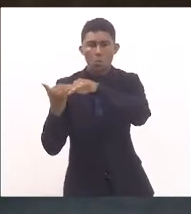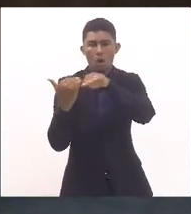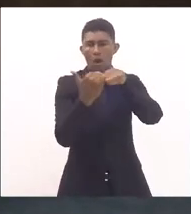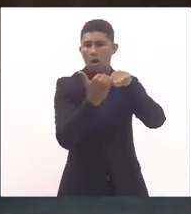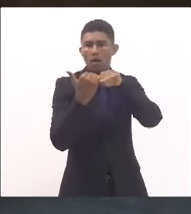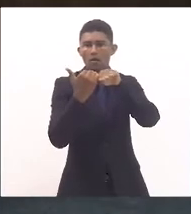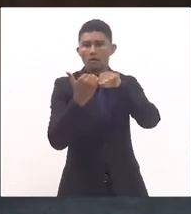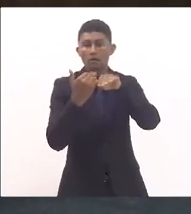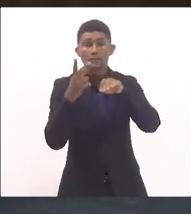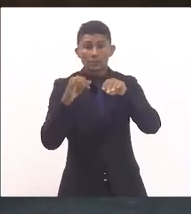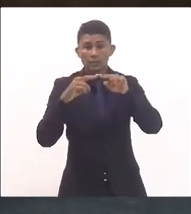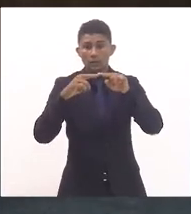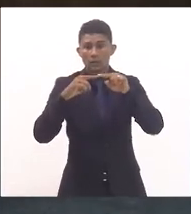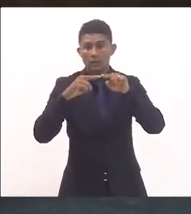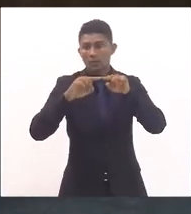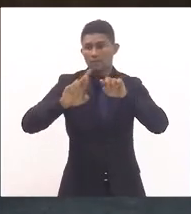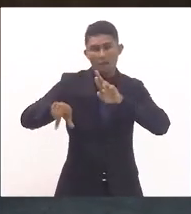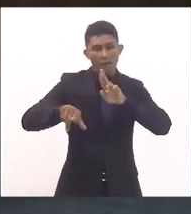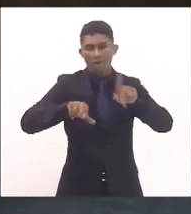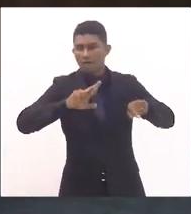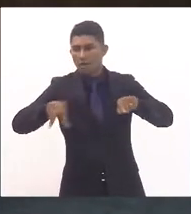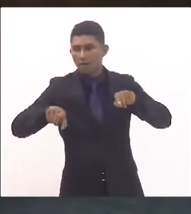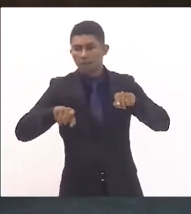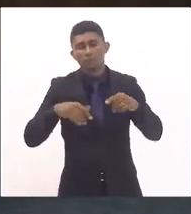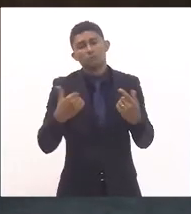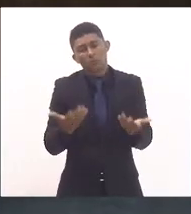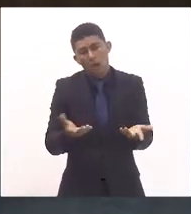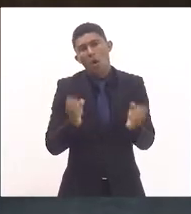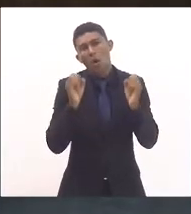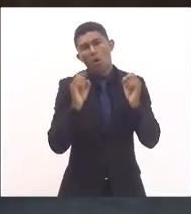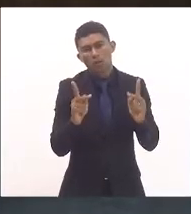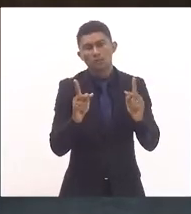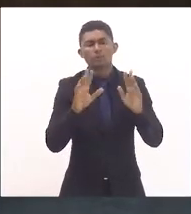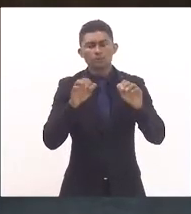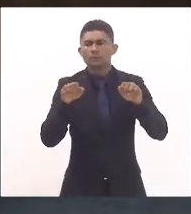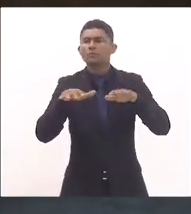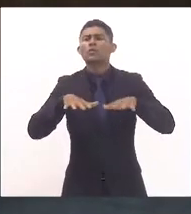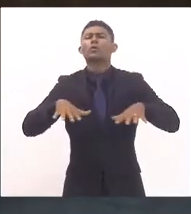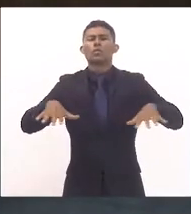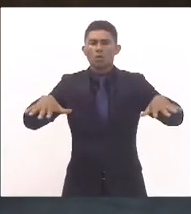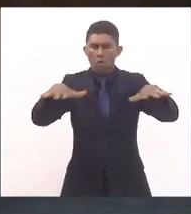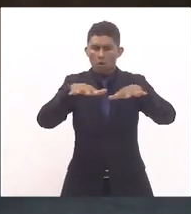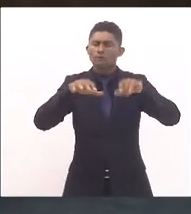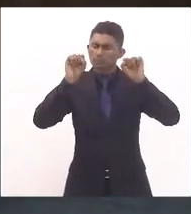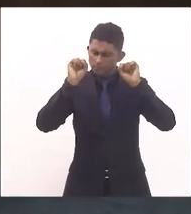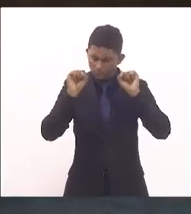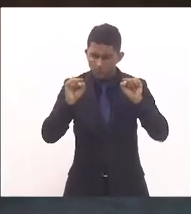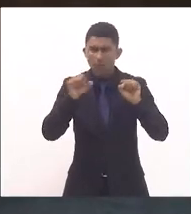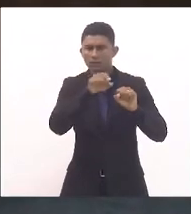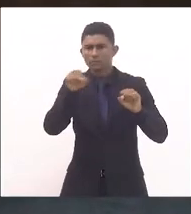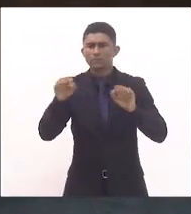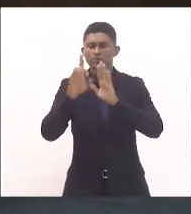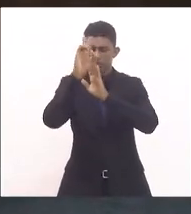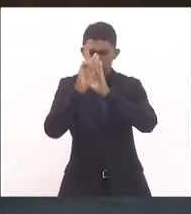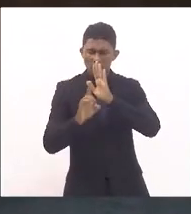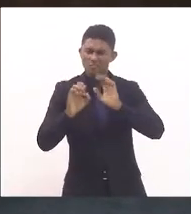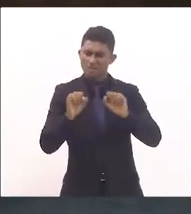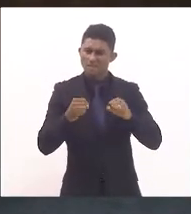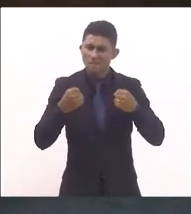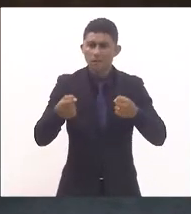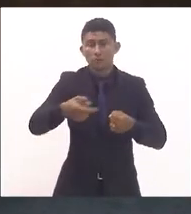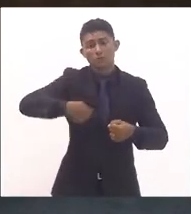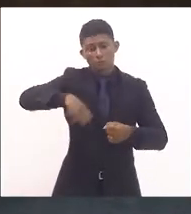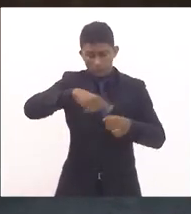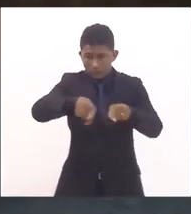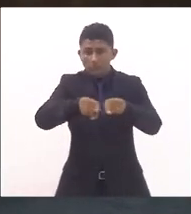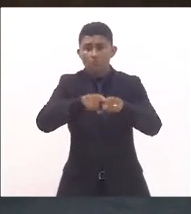um tratamento desigual, na medida das suas desigualdades. Todos têm a possibilidade de recorrer aos seus direitos, e a gente briga aqui por todos os servidores. É